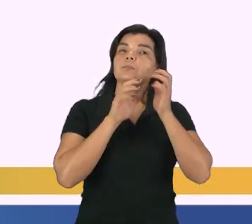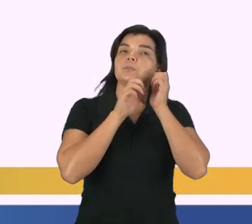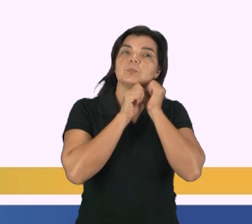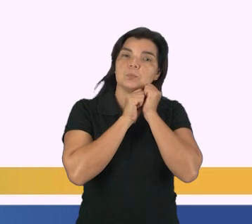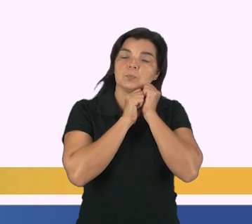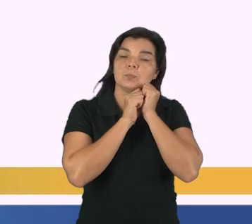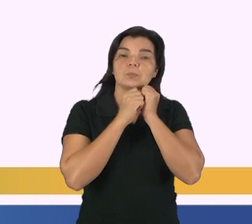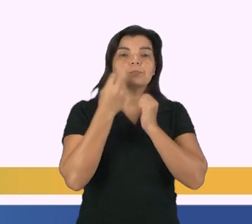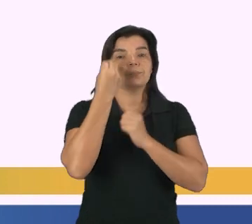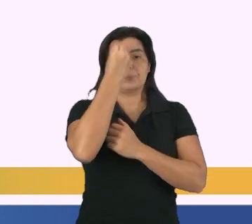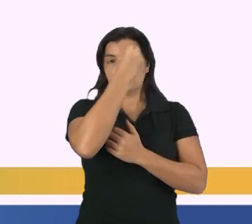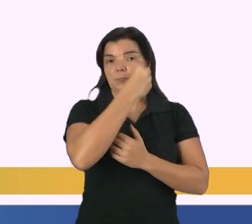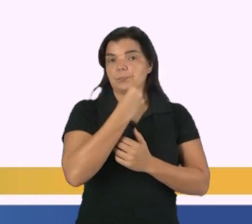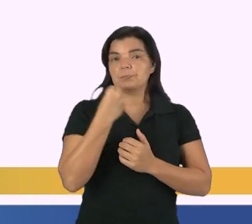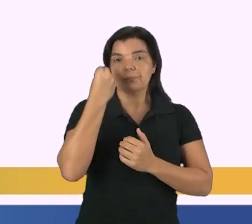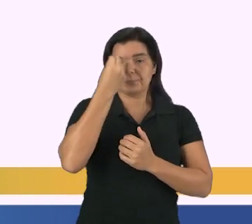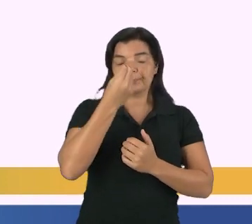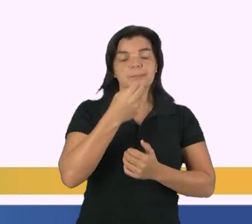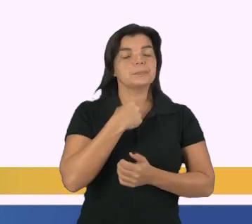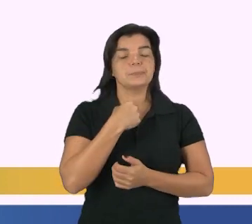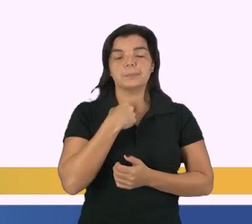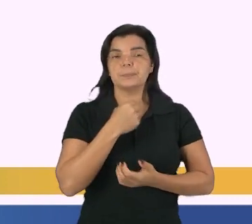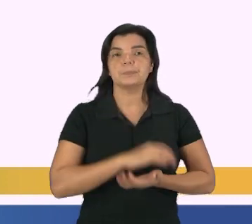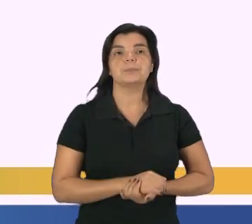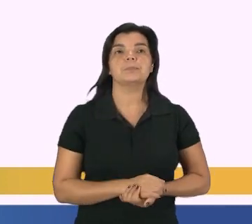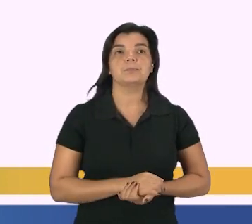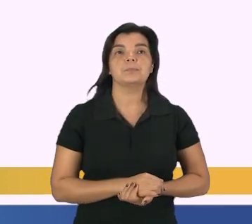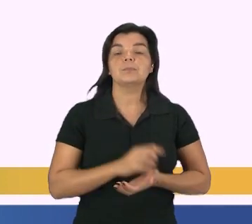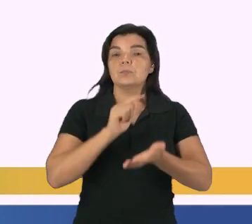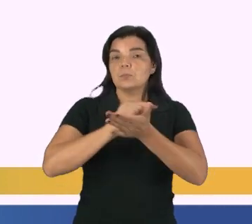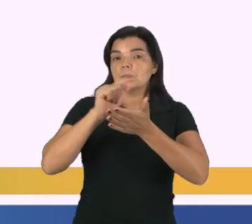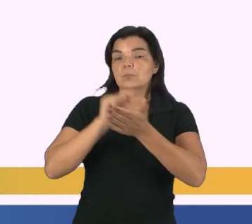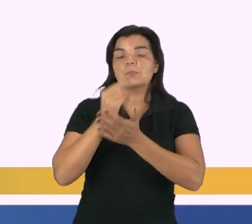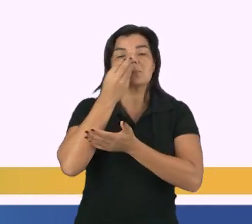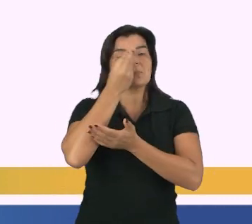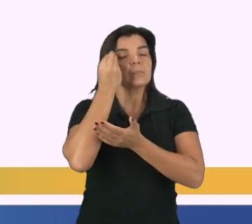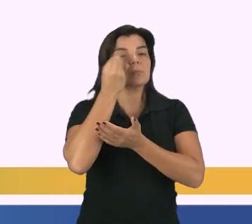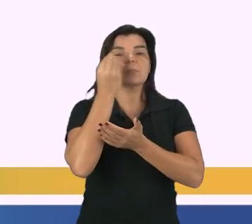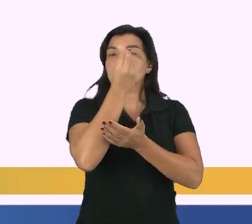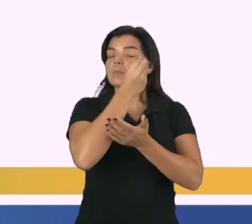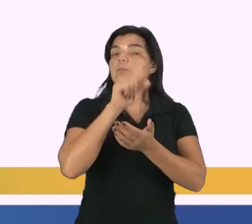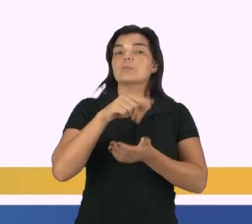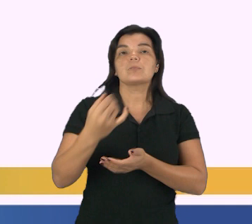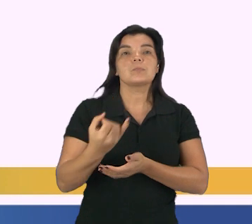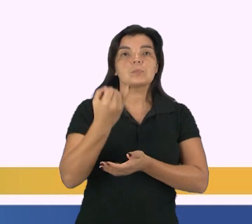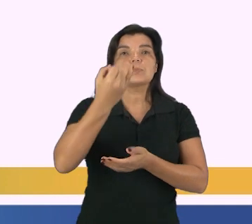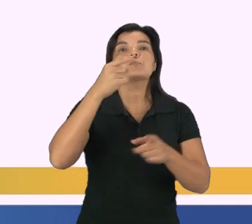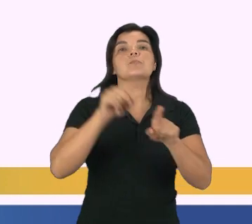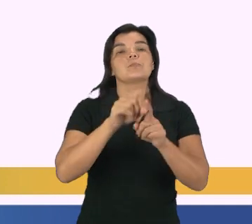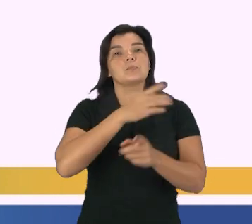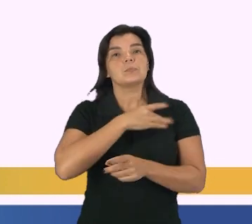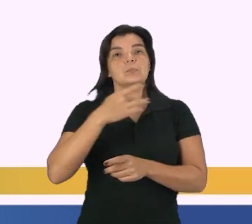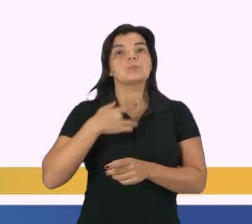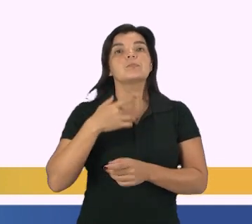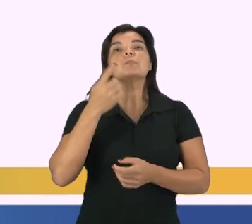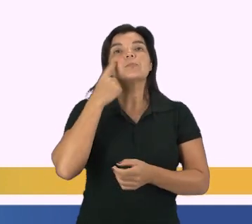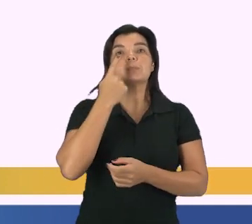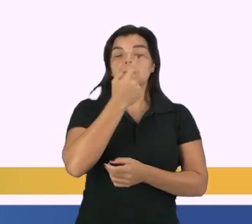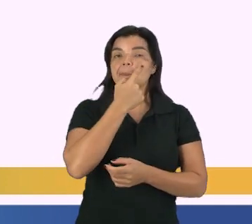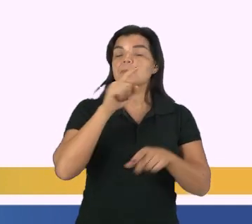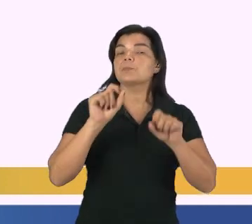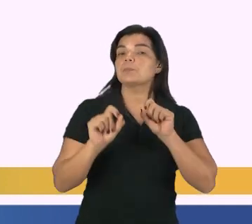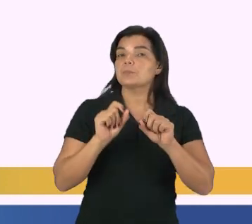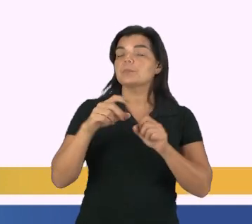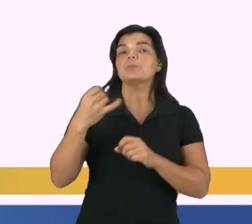Não dormir com maquiagem. A higiene dos olhos é muito importante para a saúde ocular,